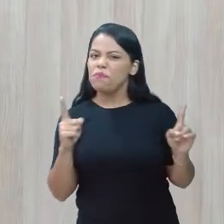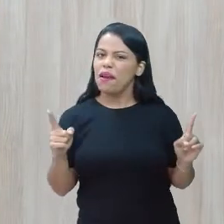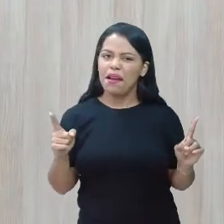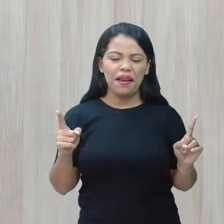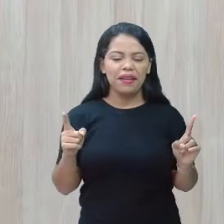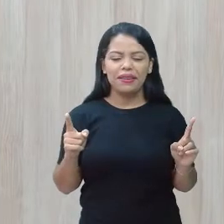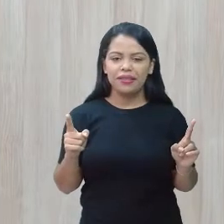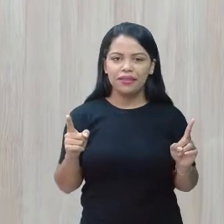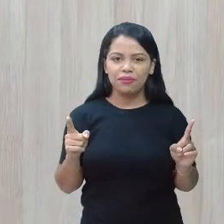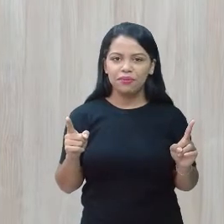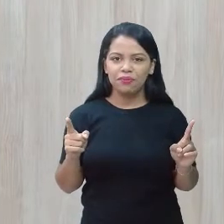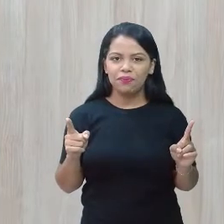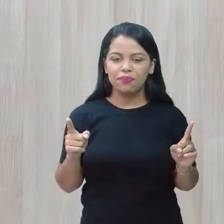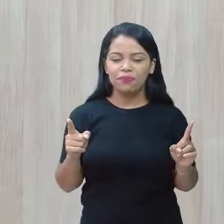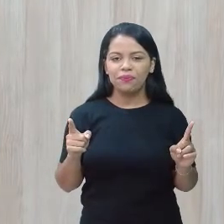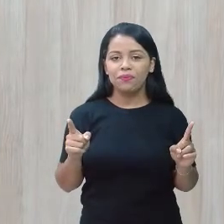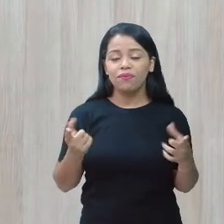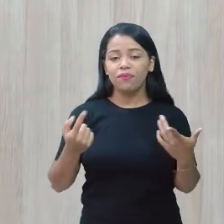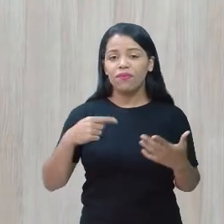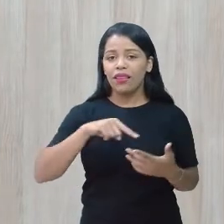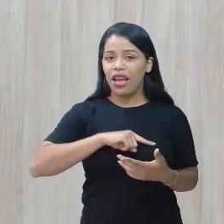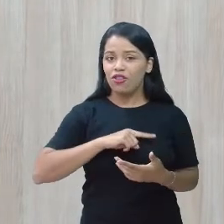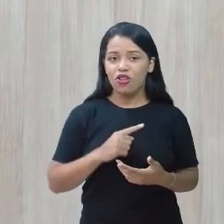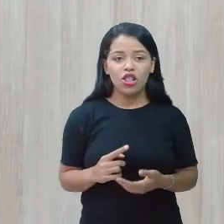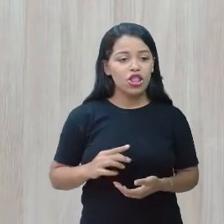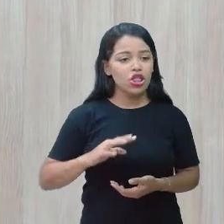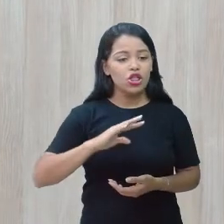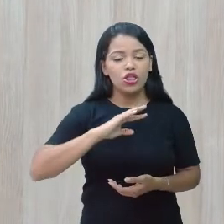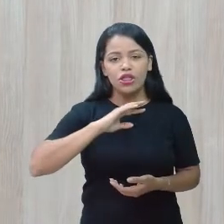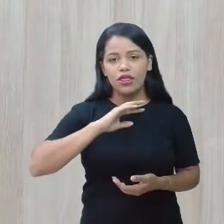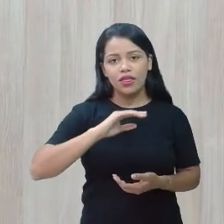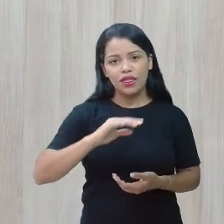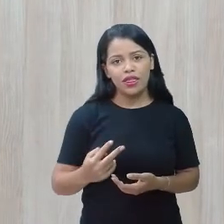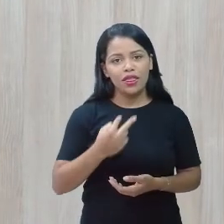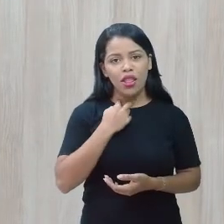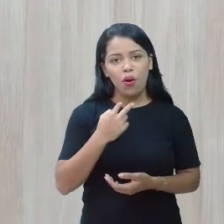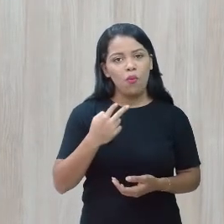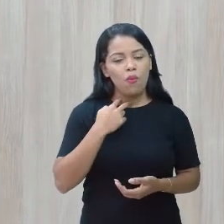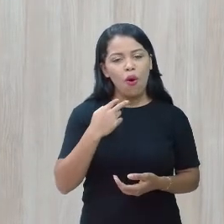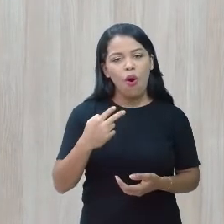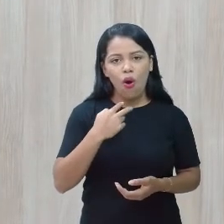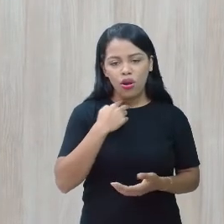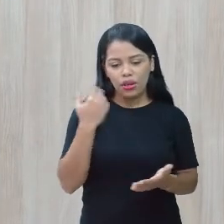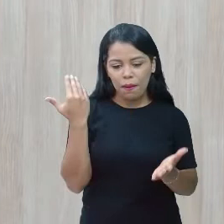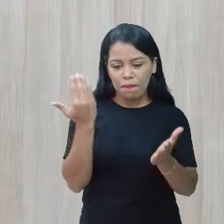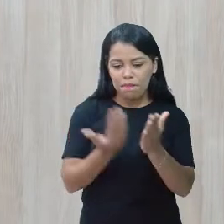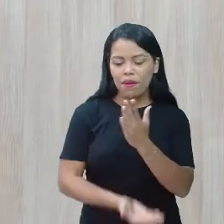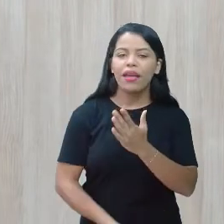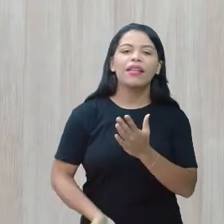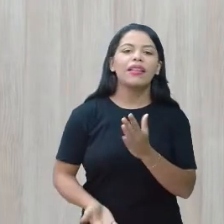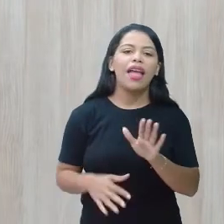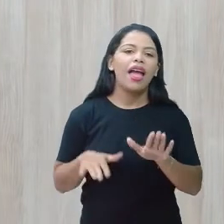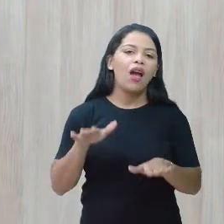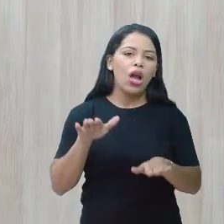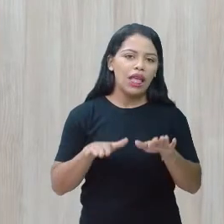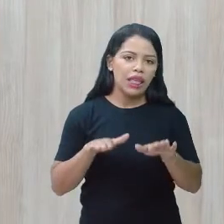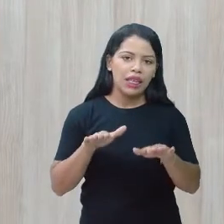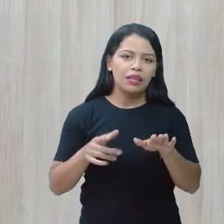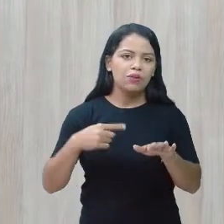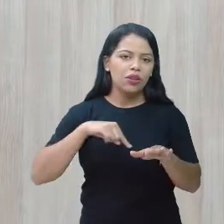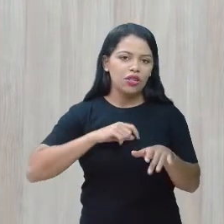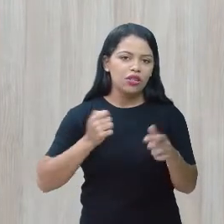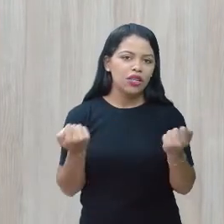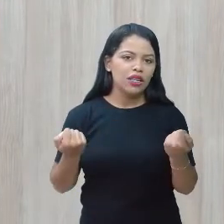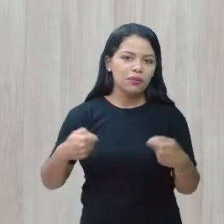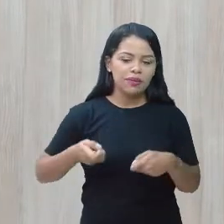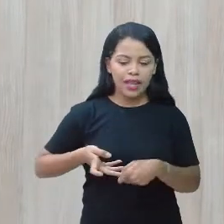não deve nos tirar do eixo, como diz a professora Viviane, tá? Nós precisamos continuar